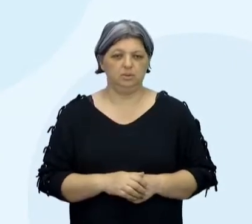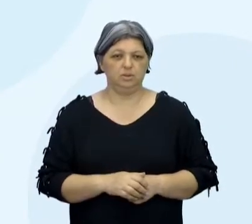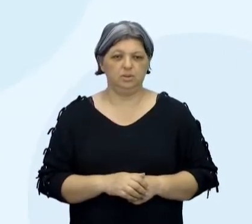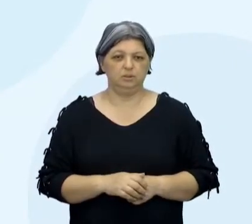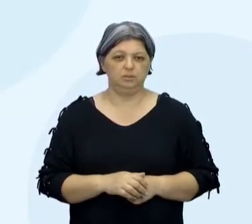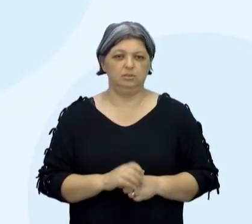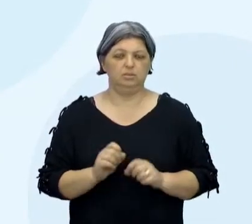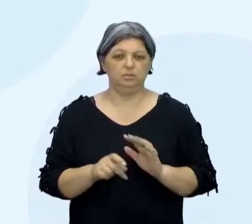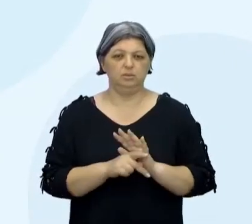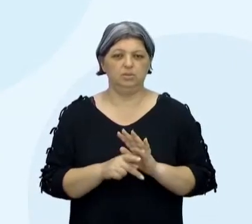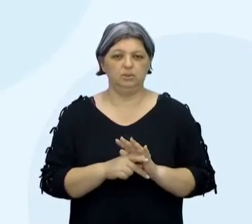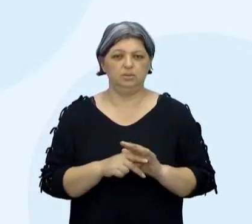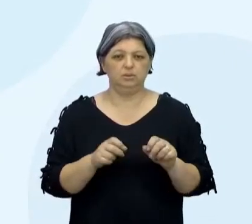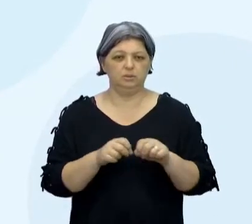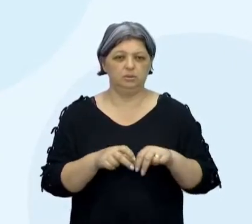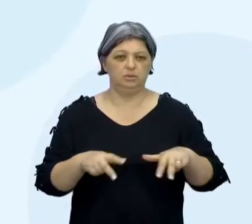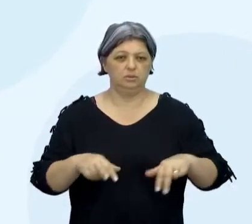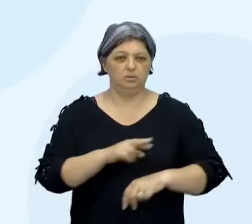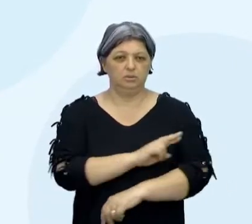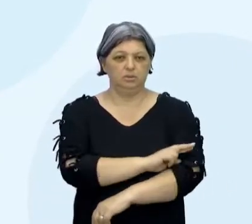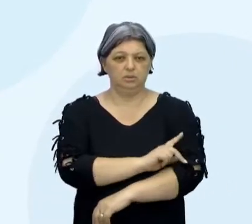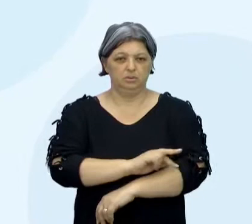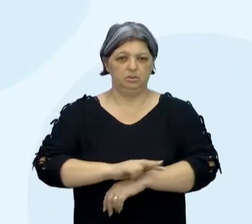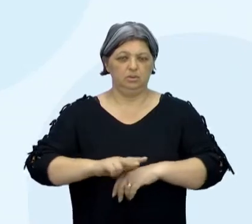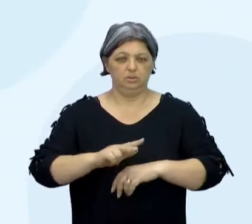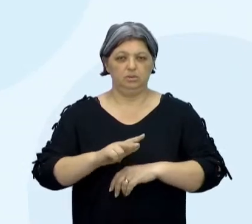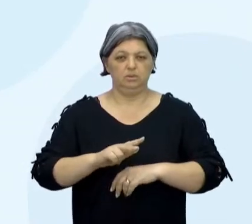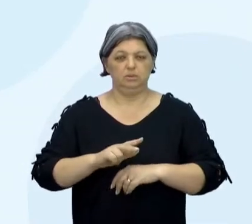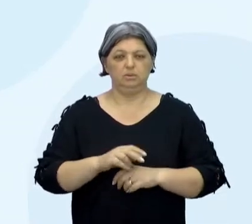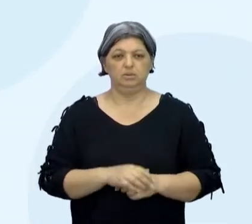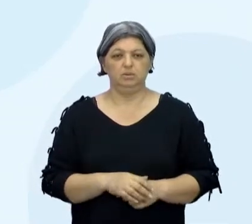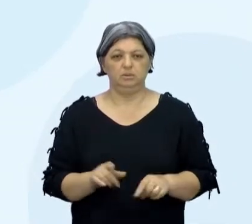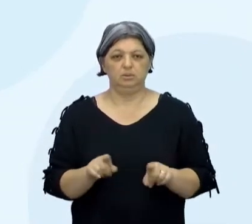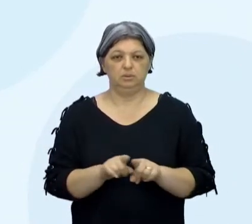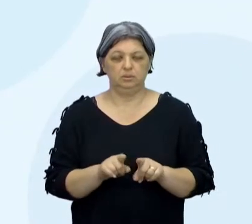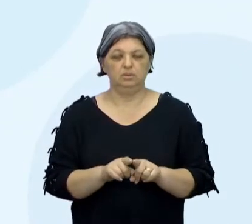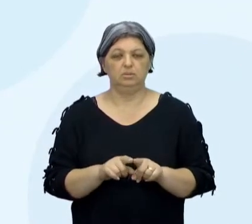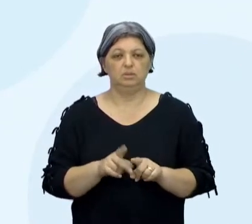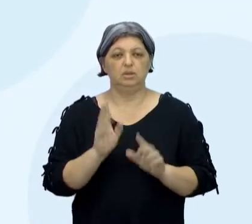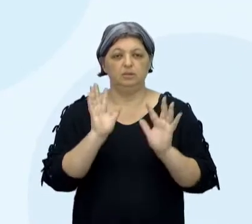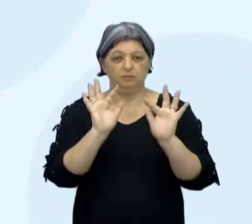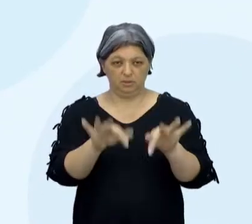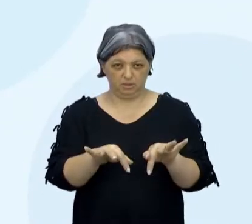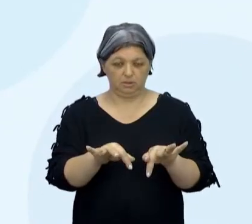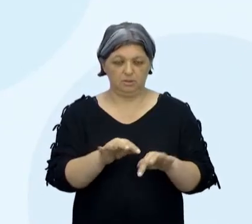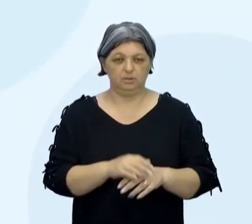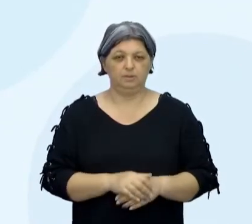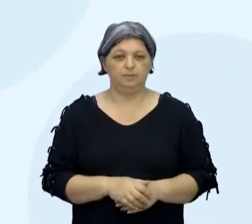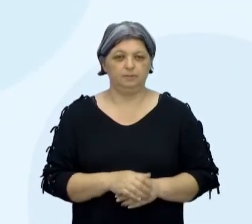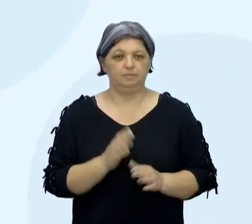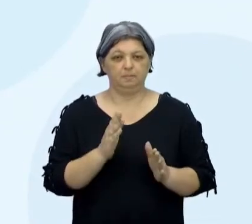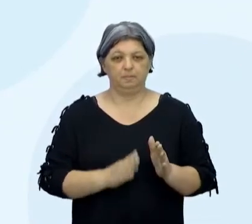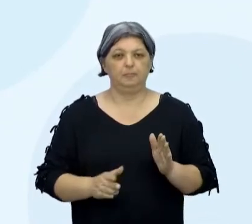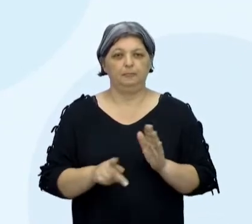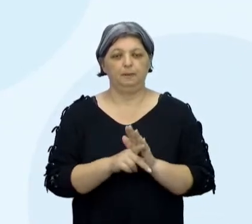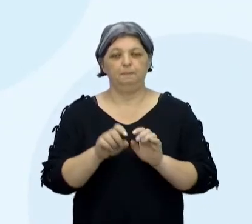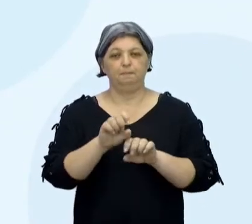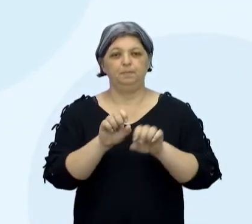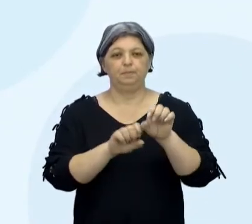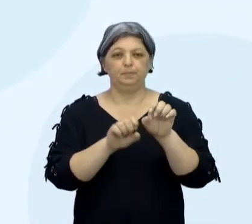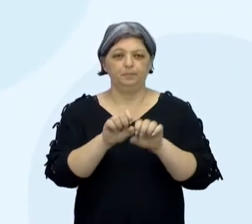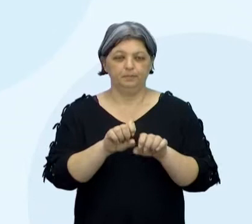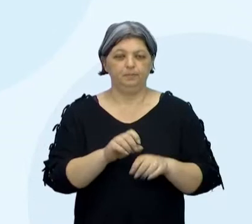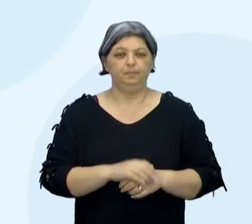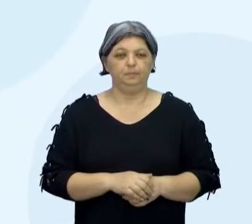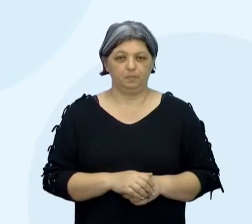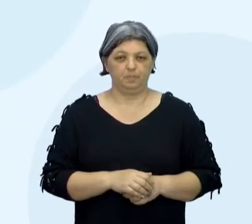questões étnico-raciais e terminando essa parte aí o nosso os nossos eixos estruturantes